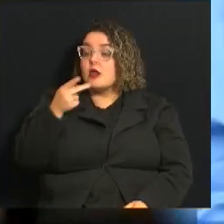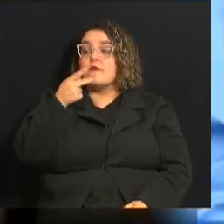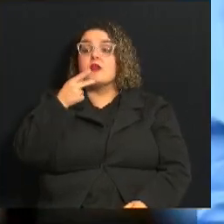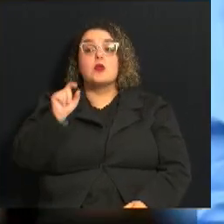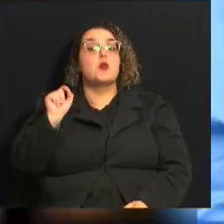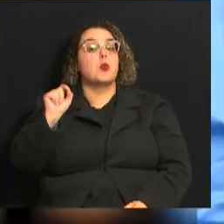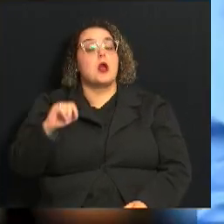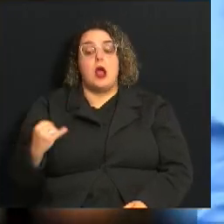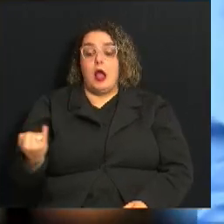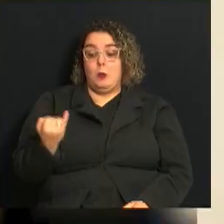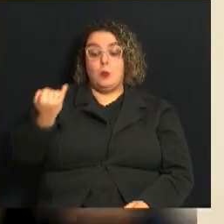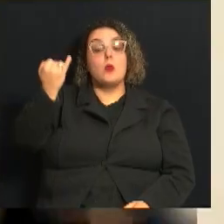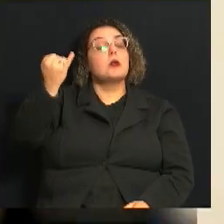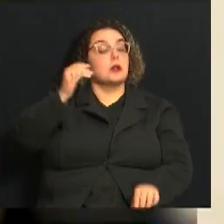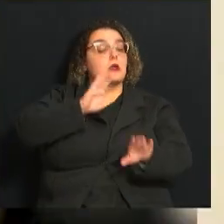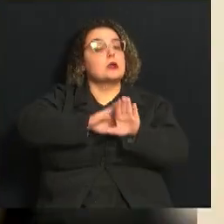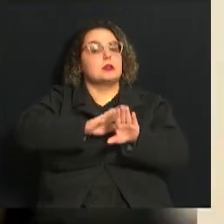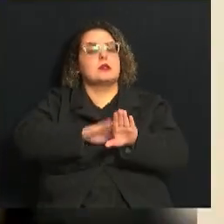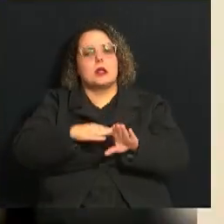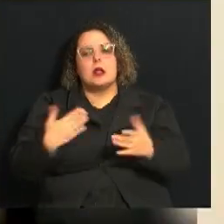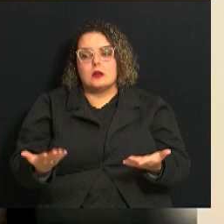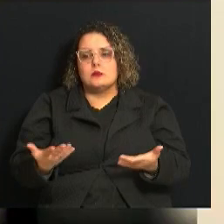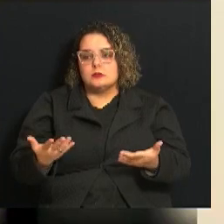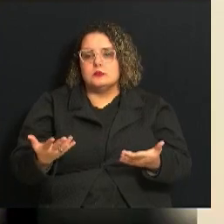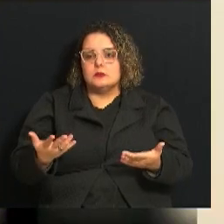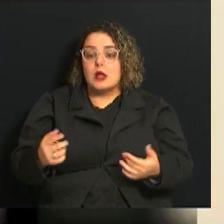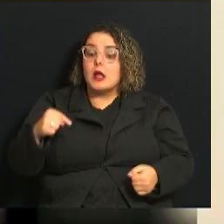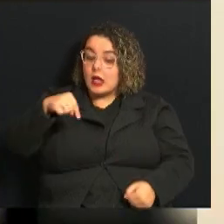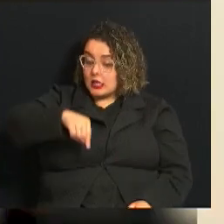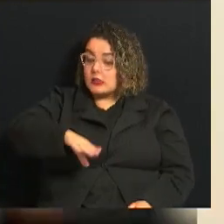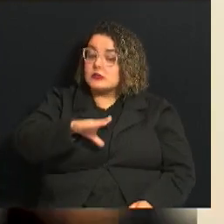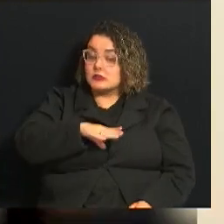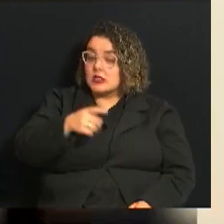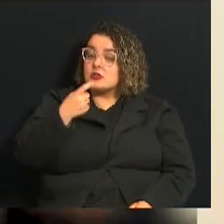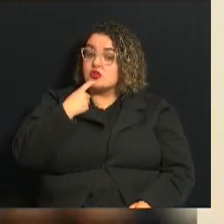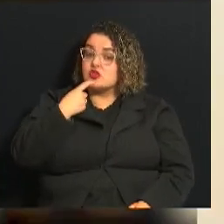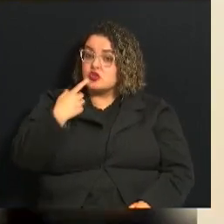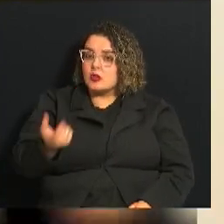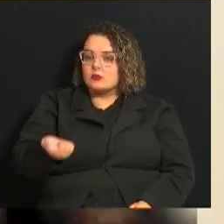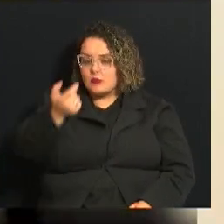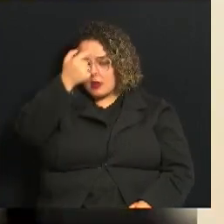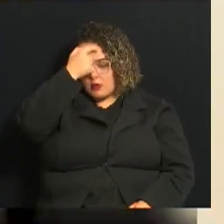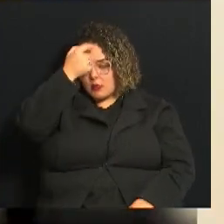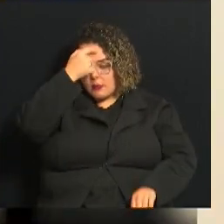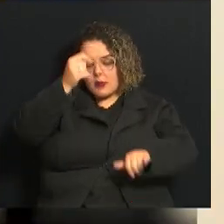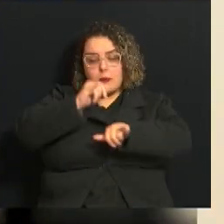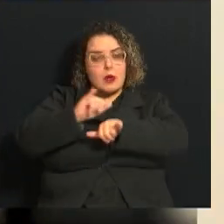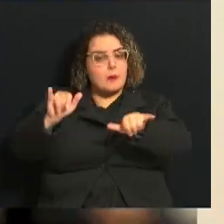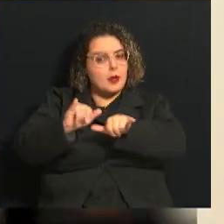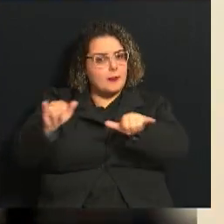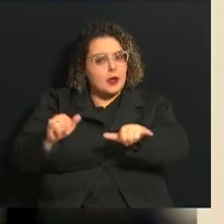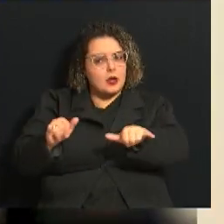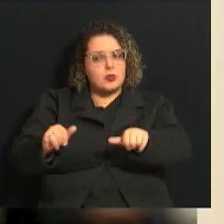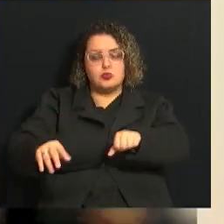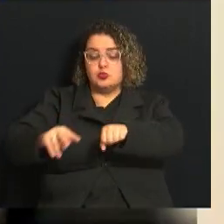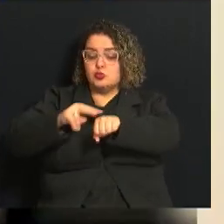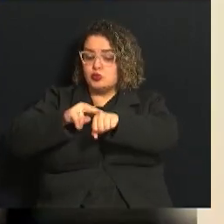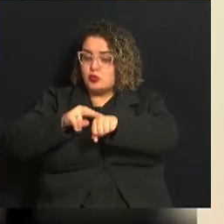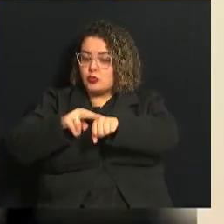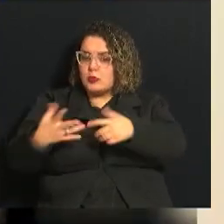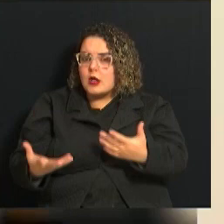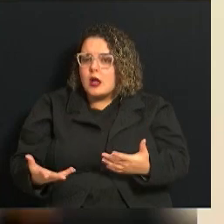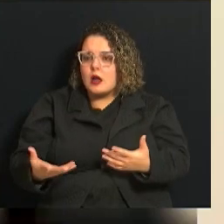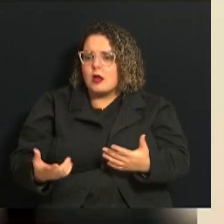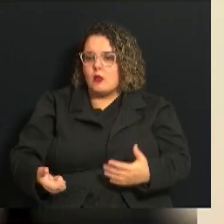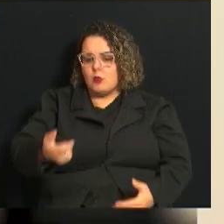sobre a importância da estação trazer a Campinas né é a conscientização a concentração do verde a